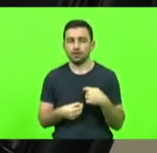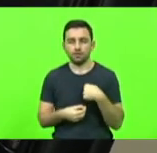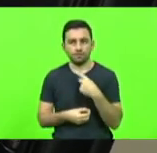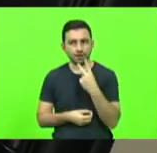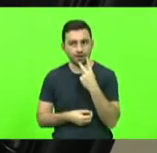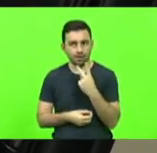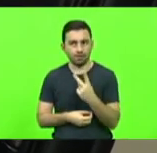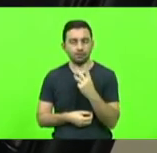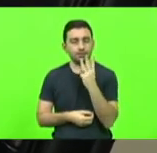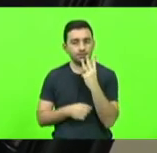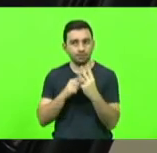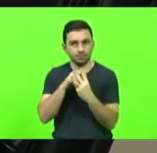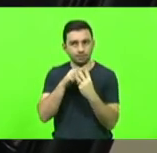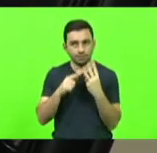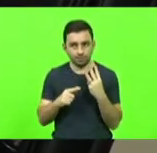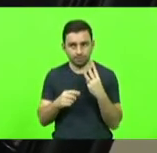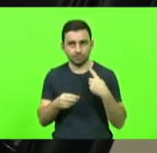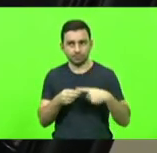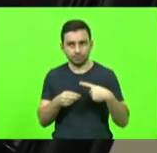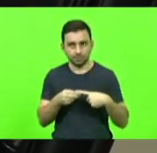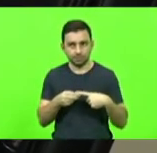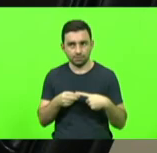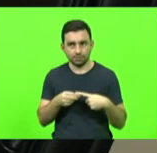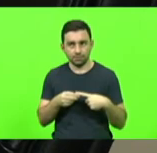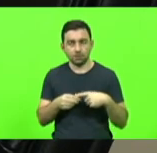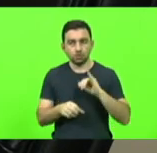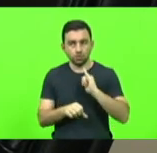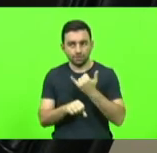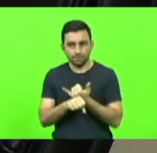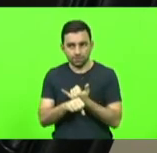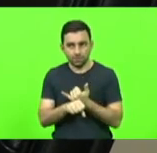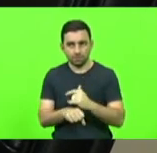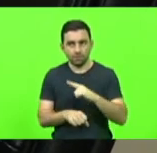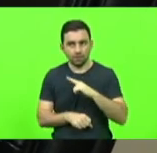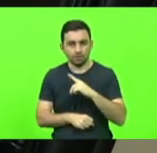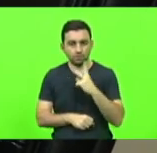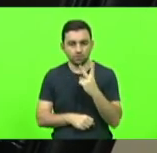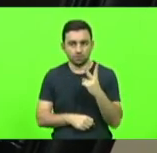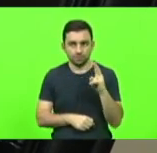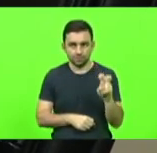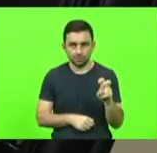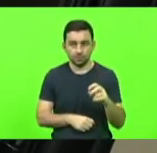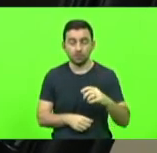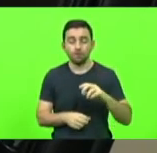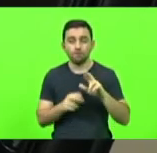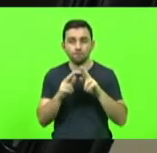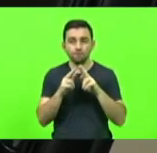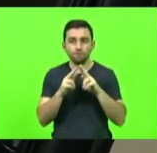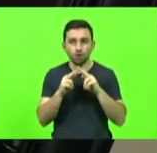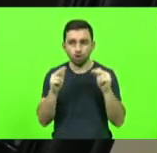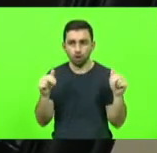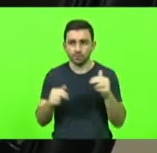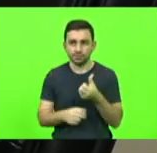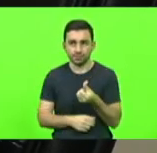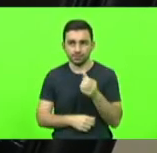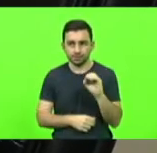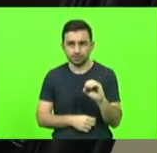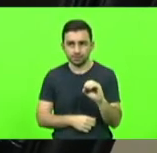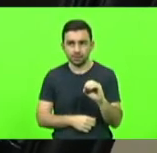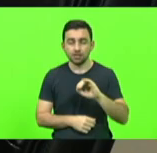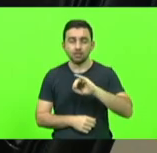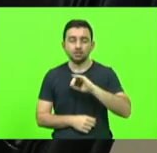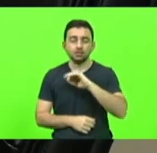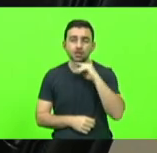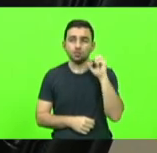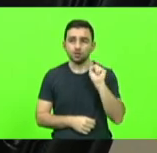só. Joinville, nós temos 225, Florianópolis, 60. E Jaraguá do